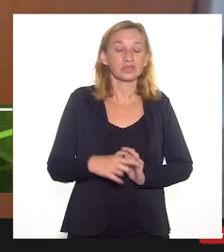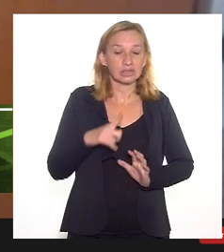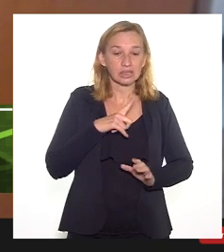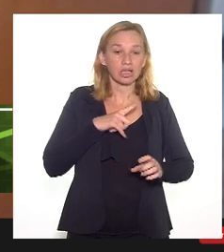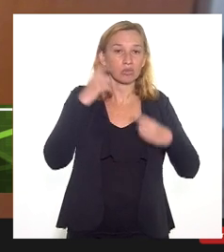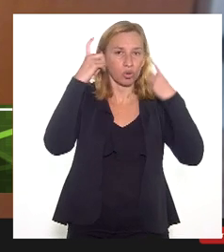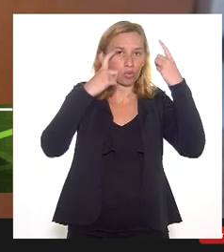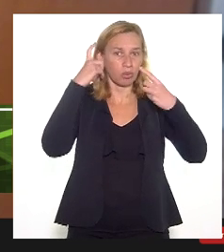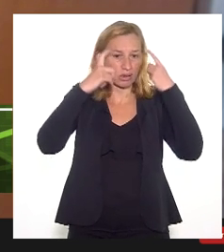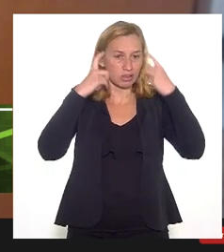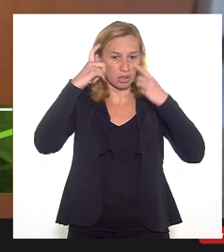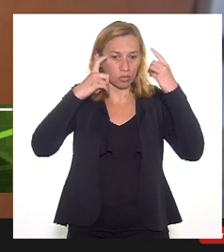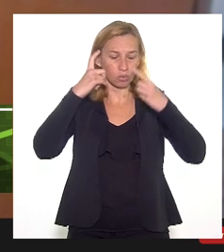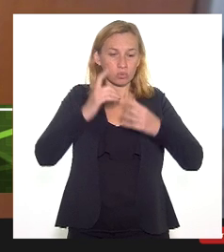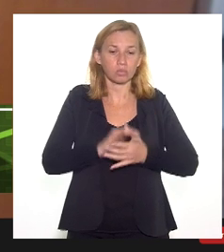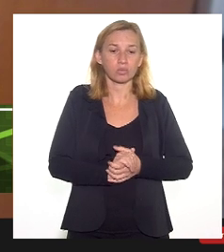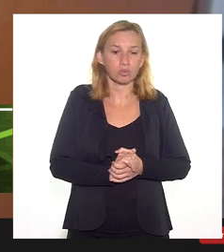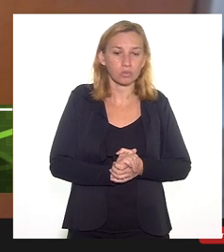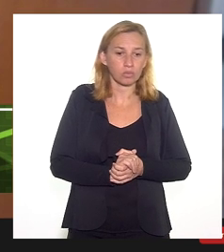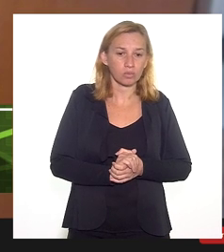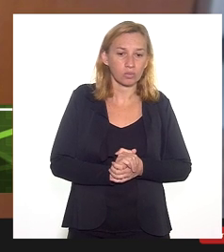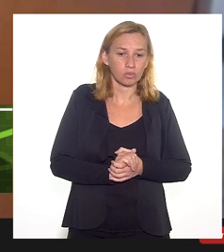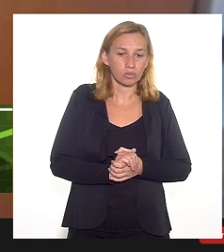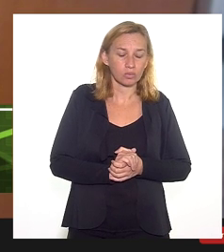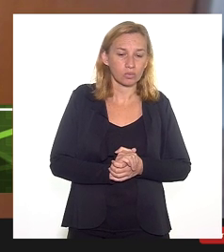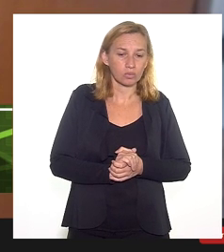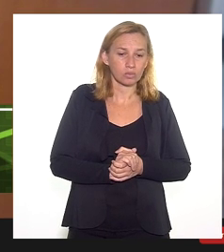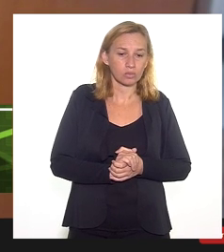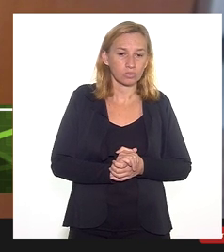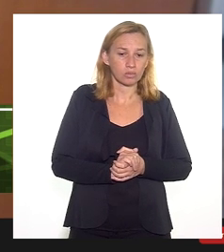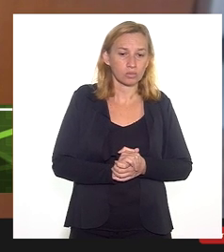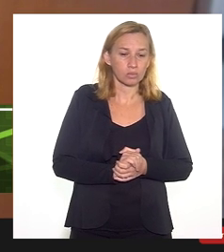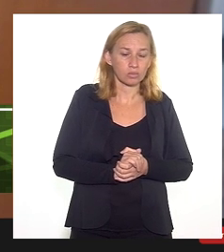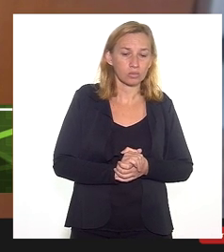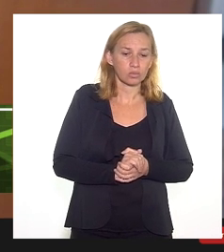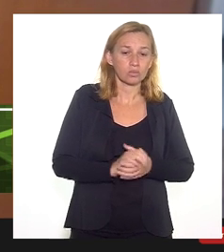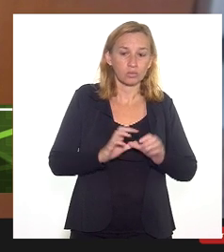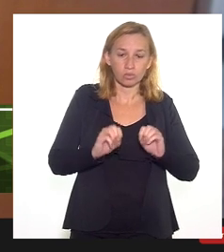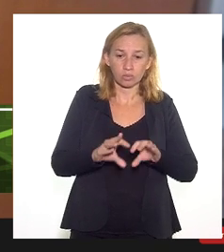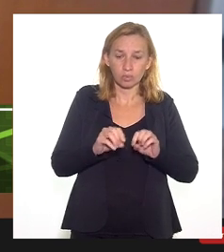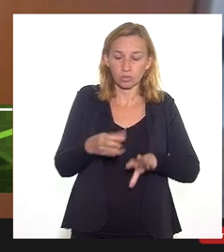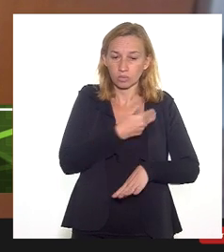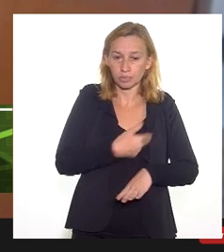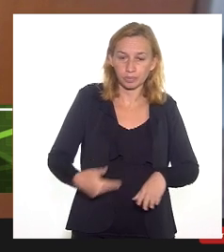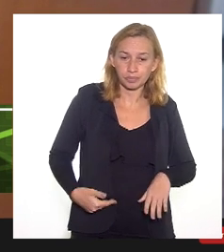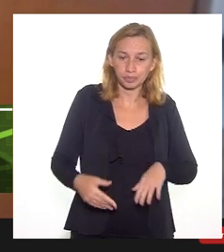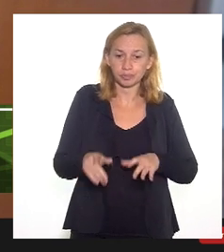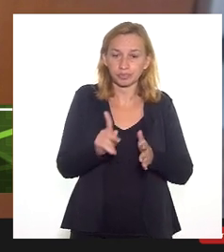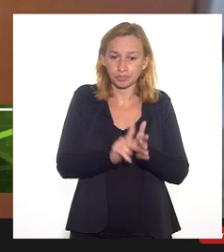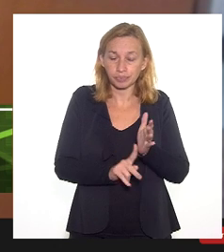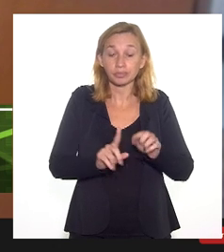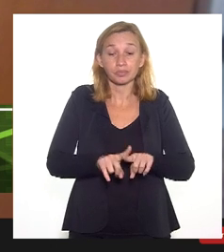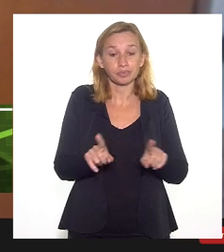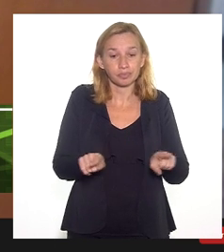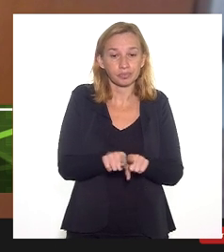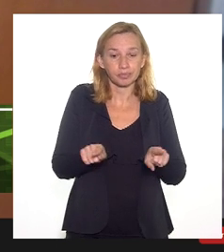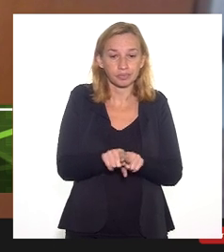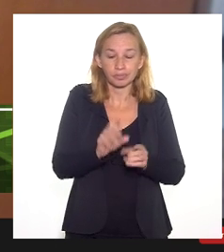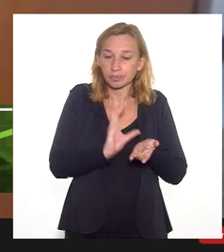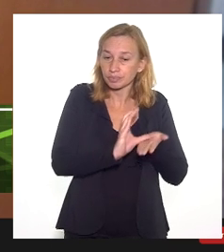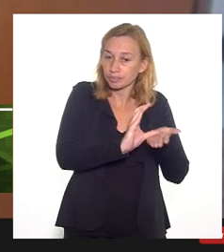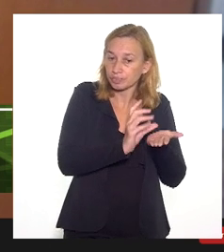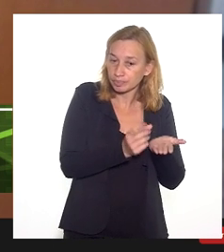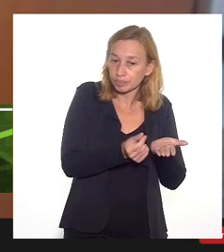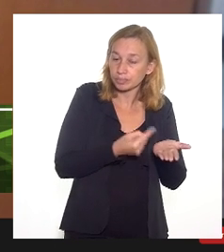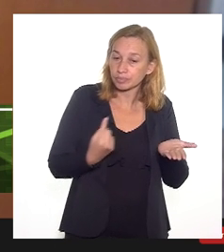preocupação que é a defesa da educação pública como projeto, mas também o financiamento